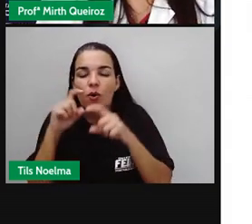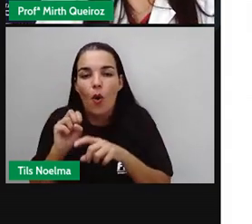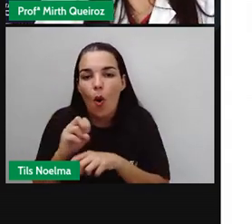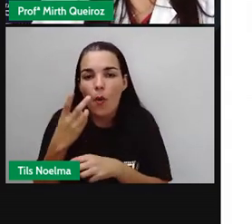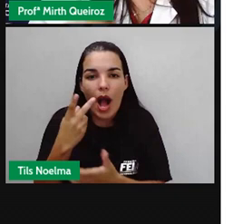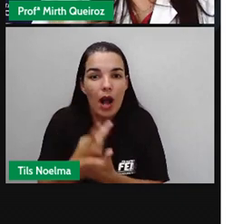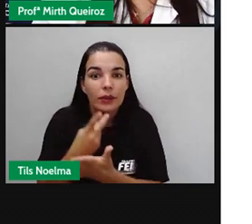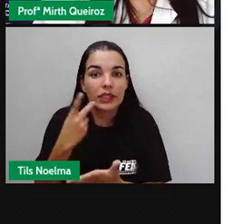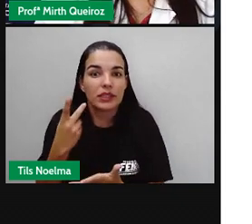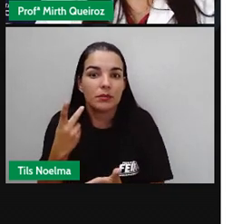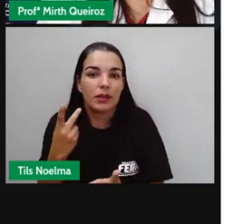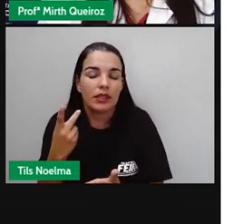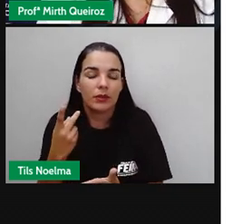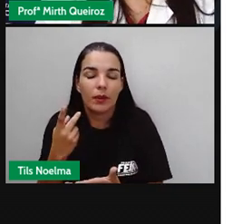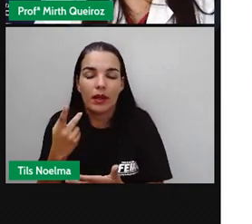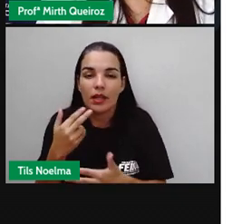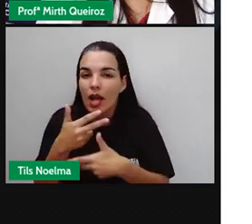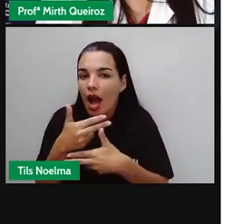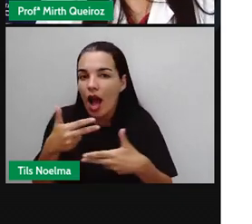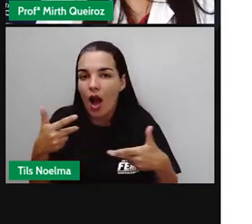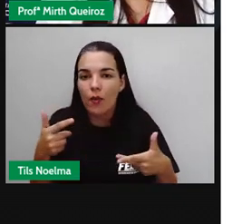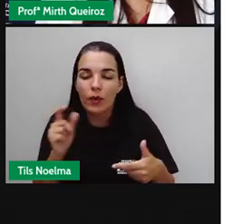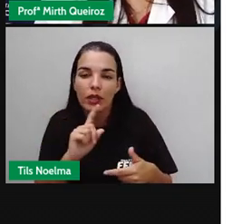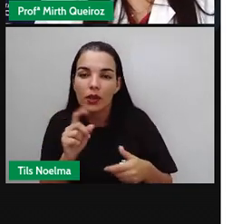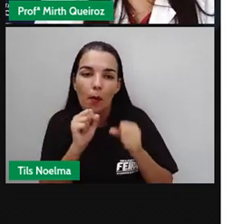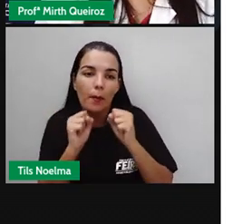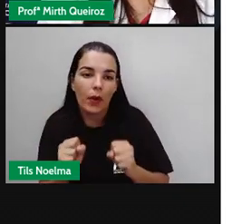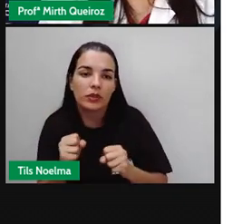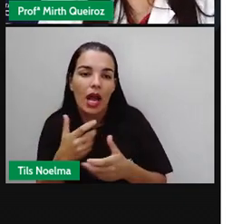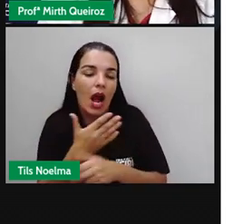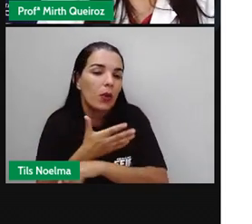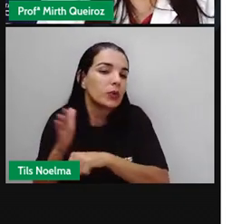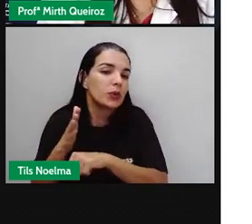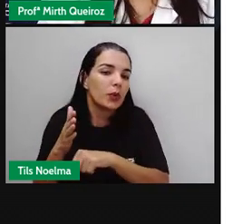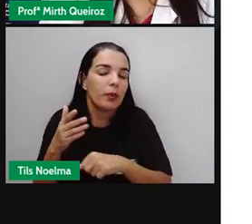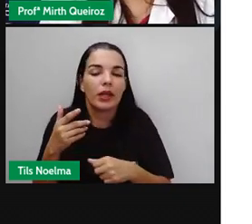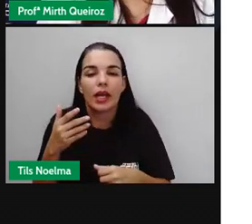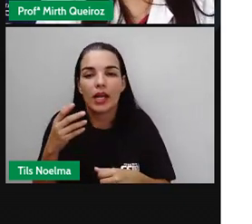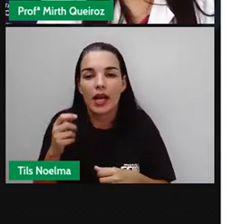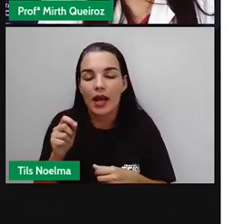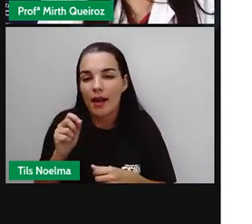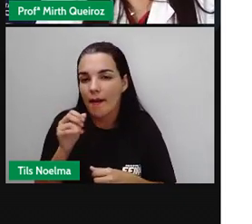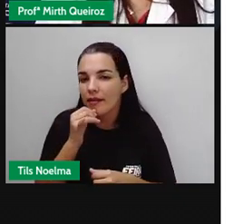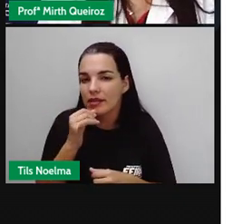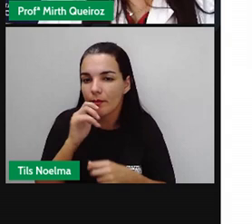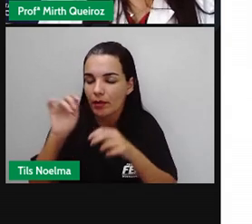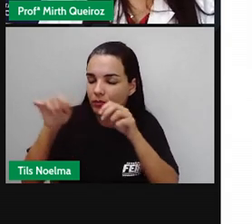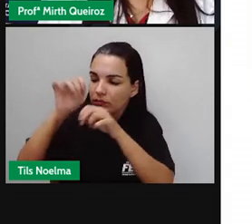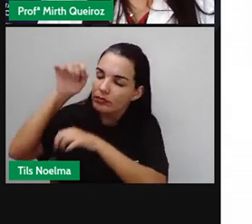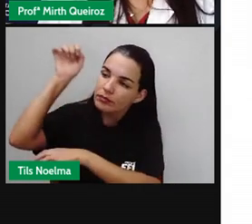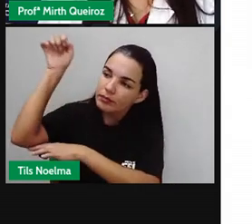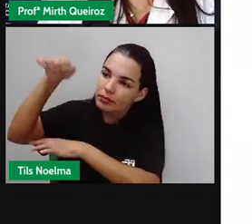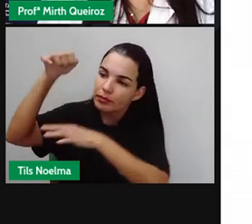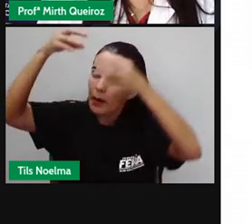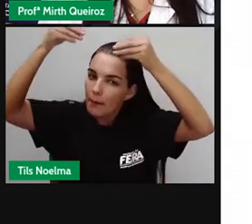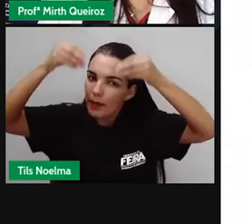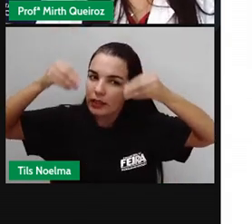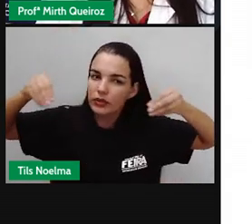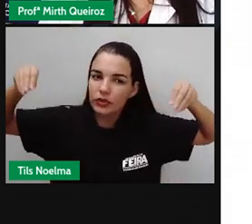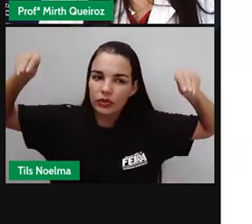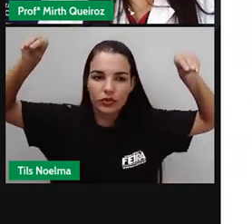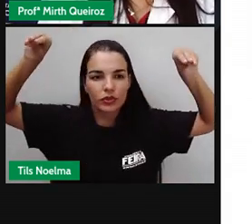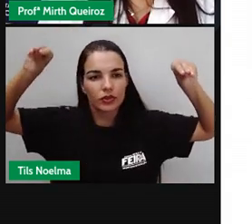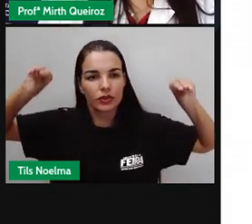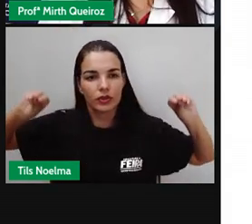aí na Bela Adormecida, por exemplo, né? A questão da magia, tudo isso aí